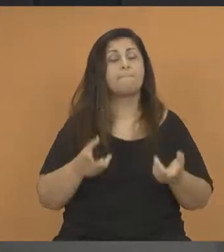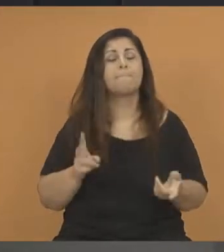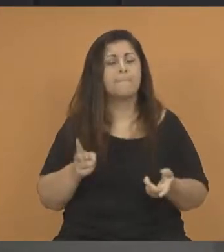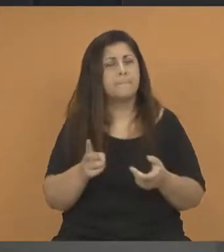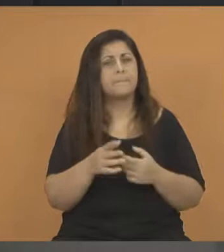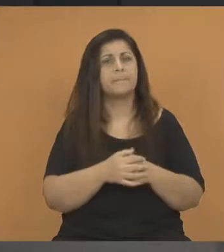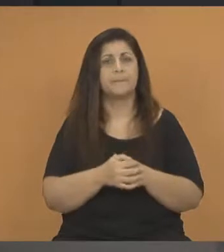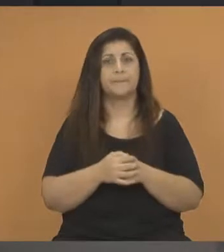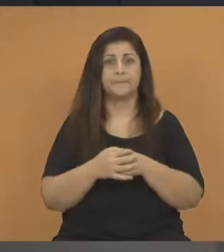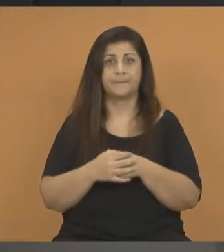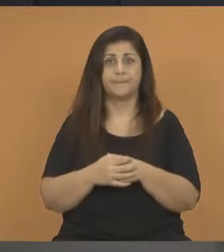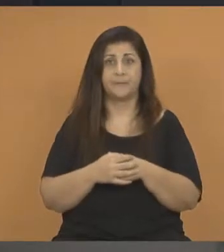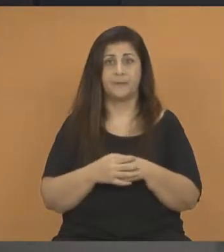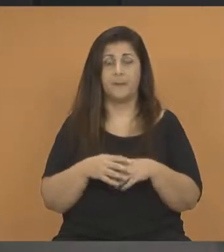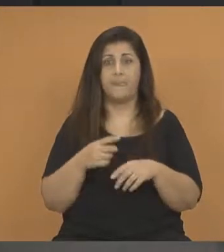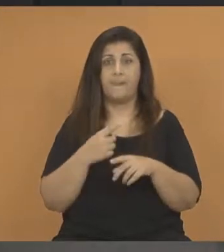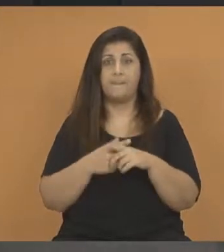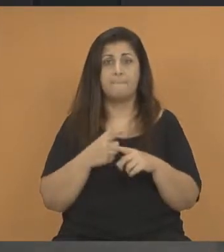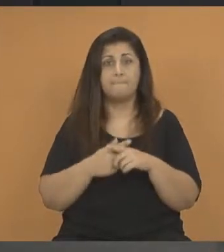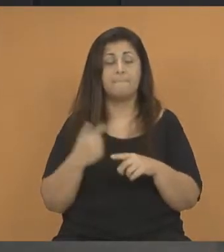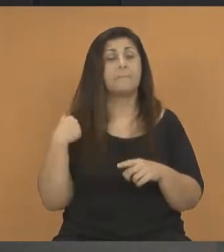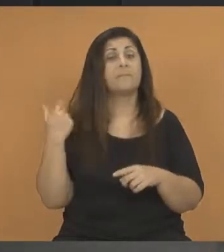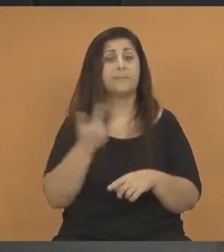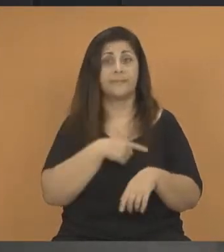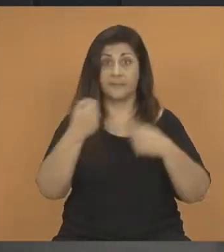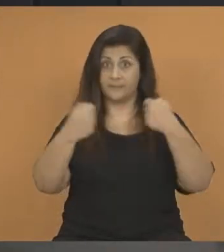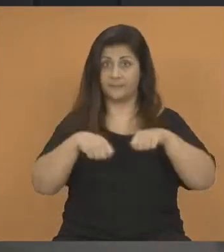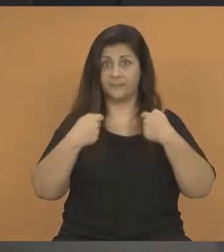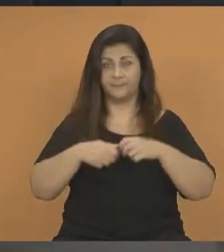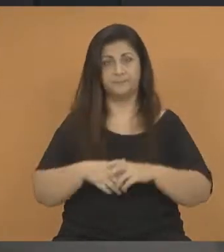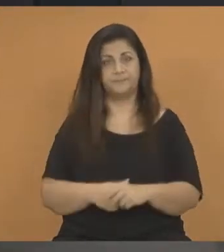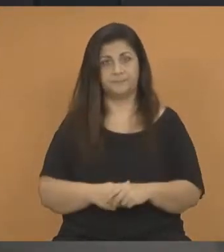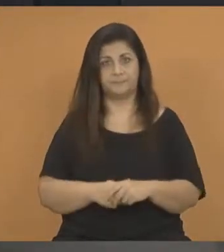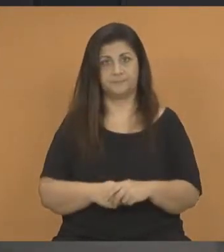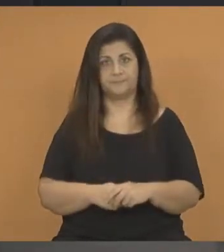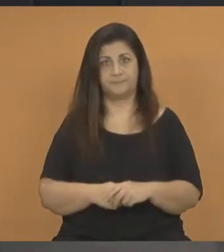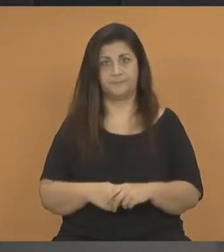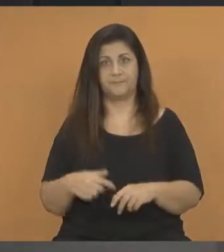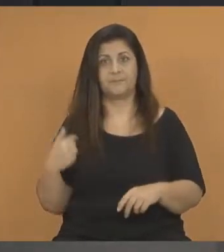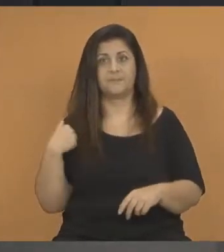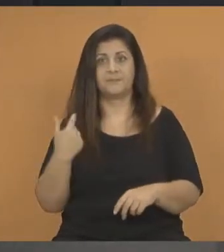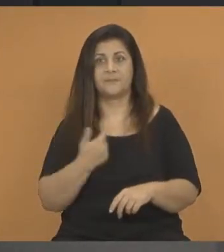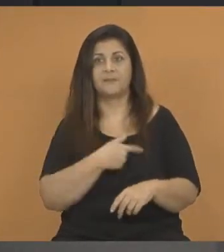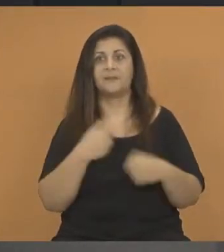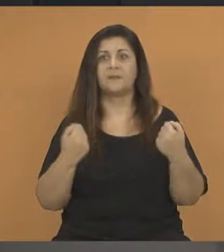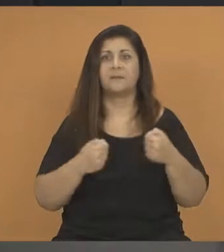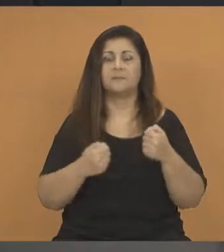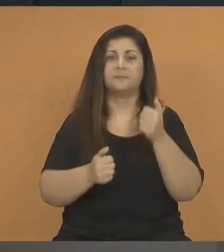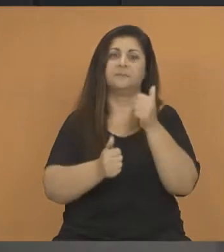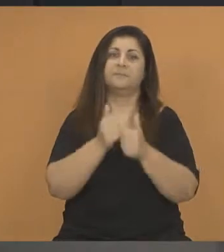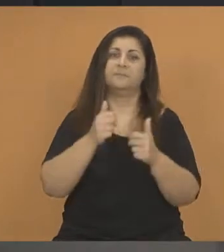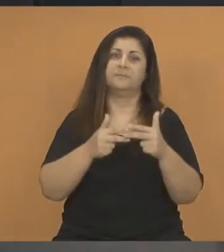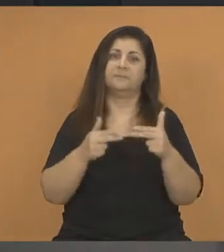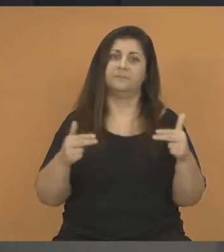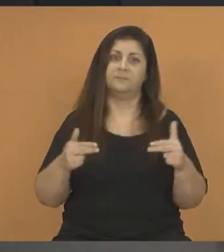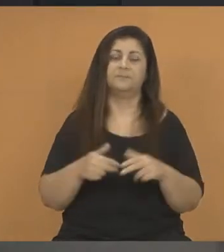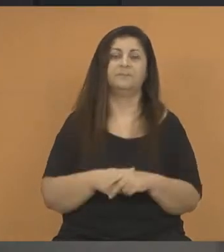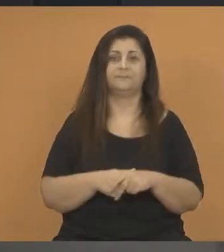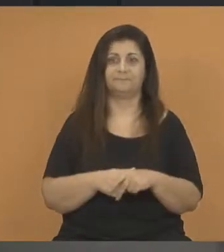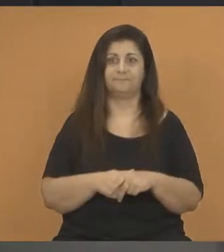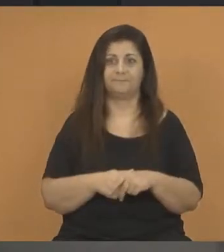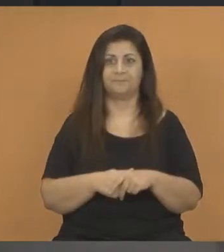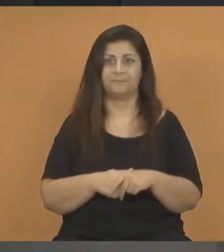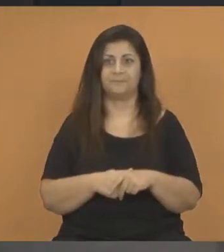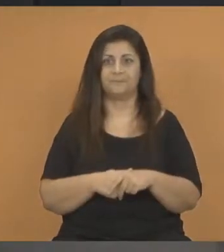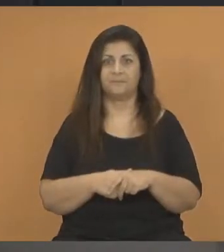constantes, porque nós necessitamos, nós precisamos do esporte em